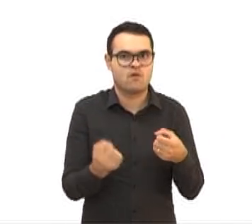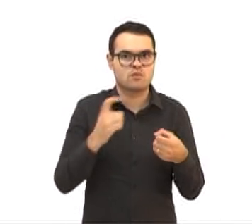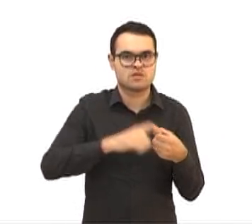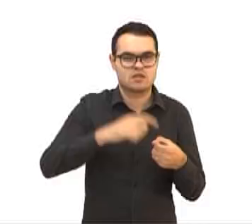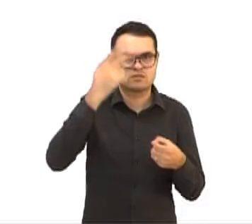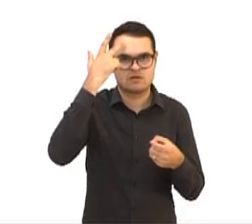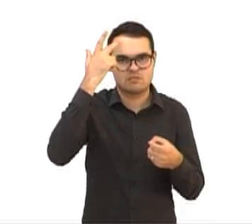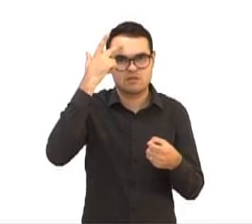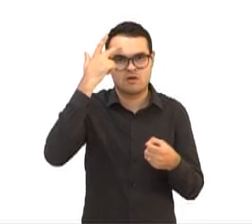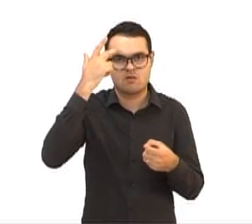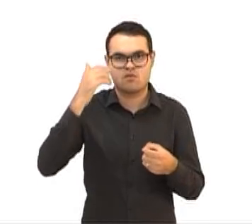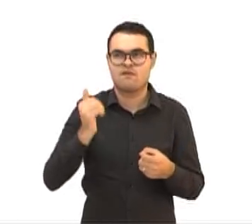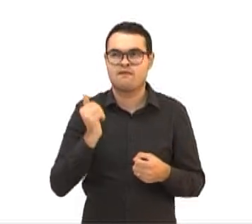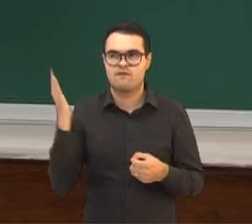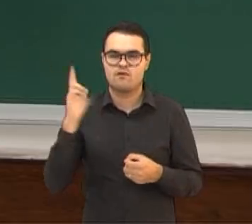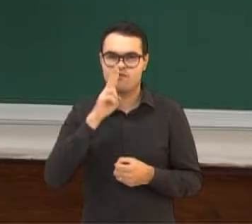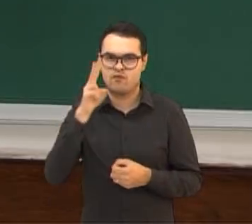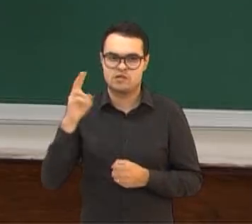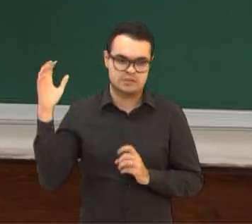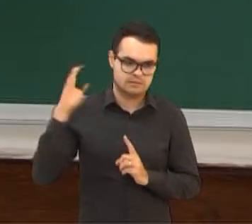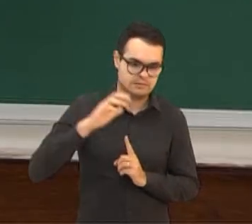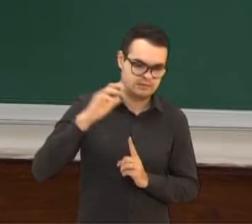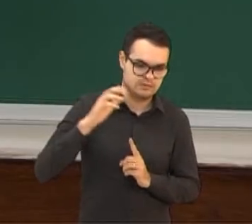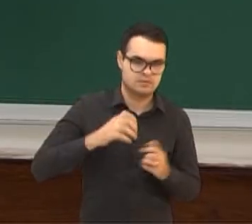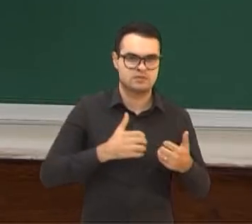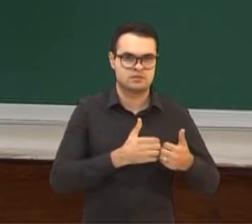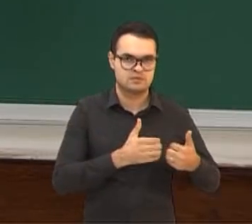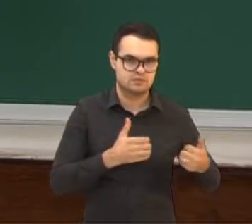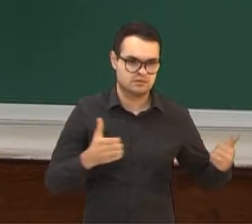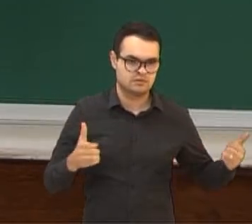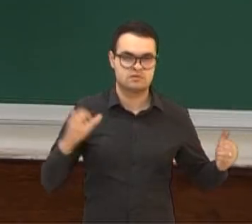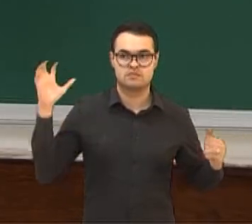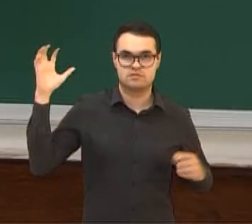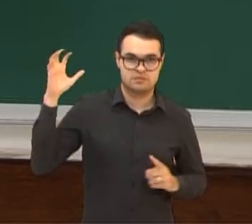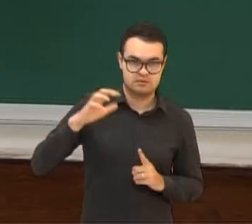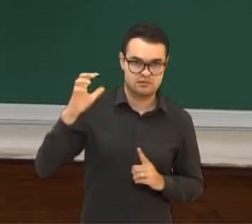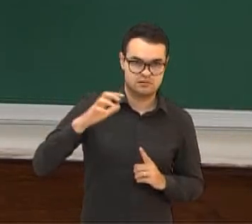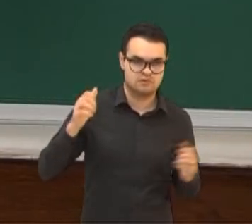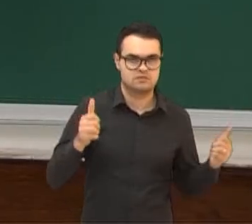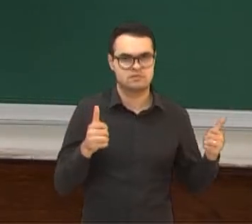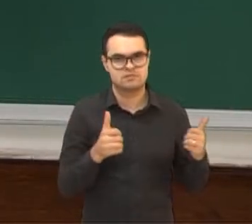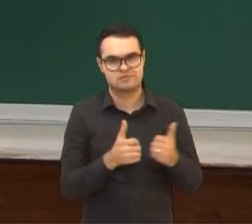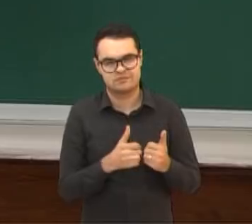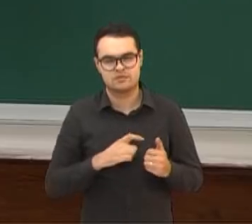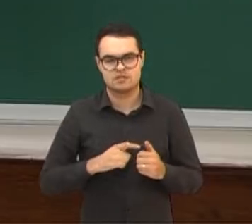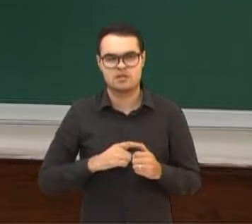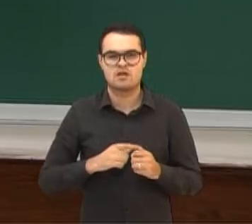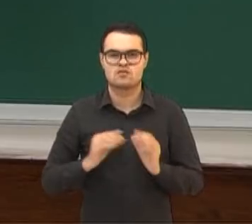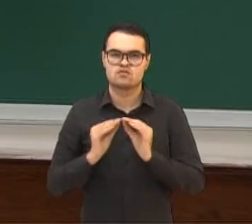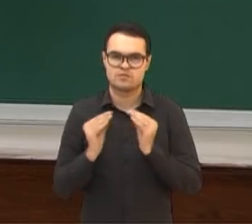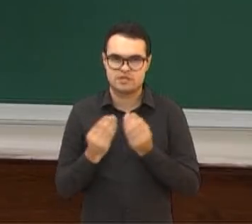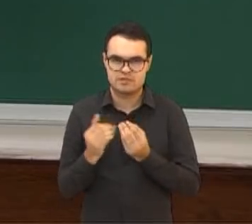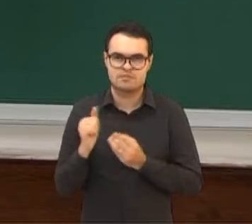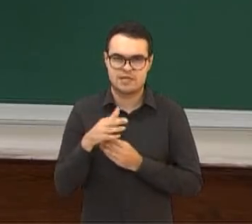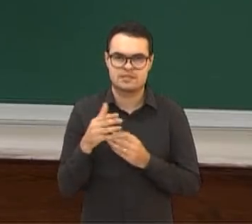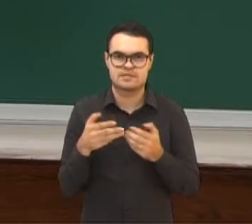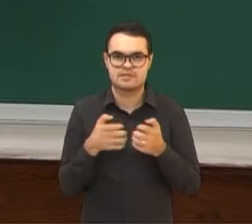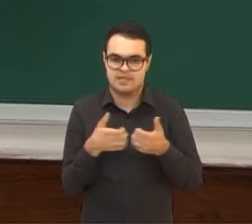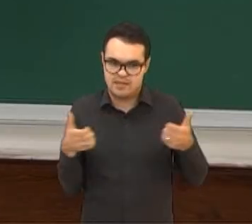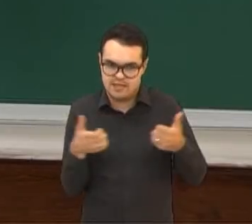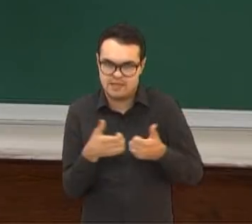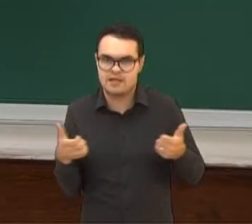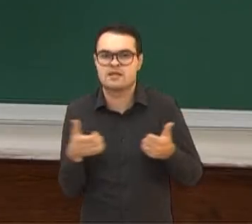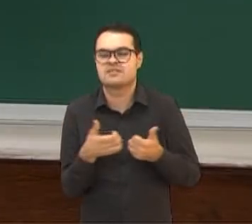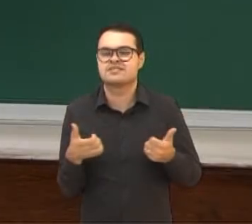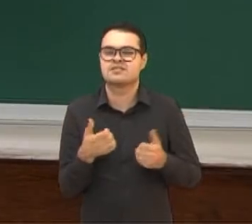a estica ou a comprime. Então, temos objetos e substâncias que são mais elásticas e outras menos elásticas, têm mais